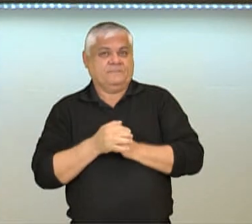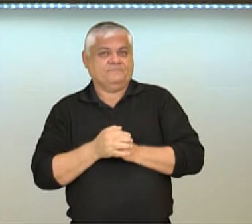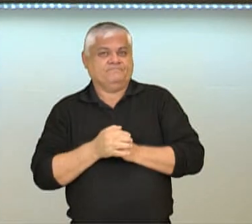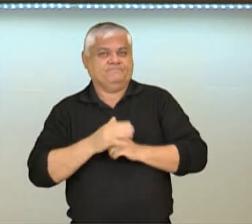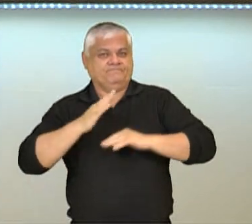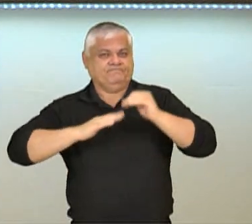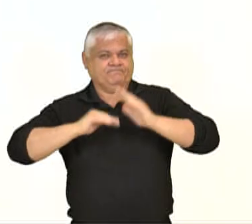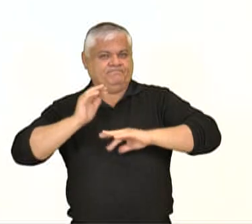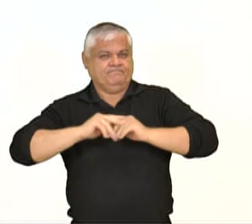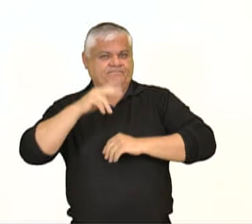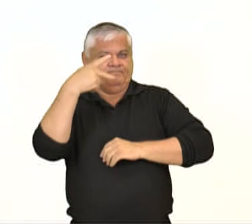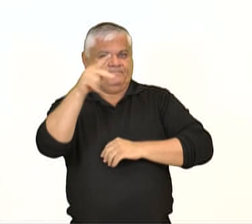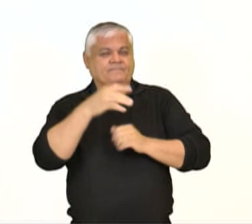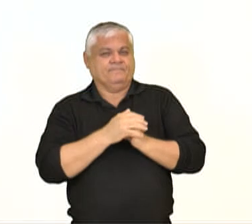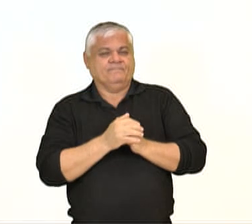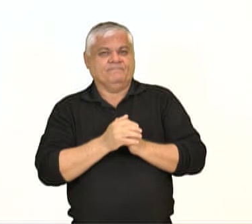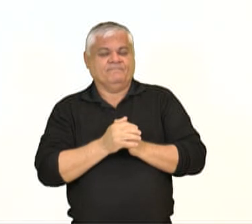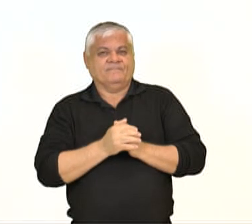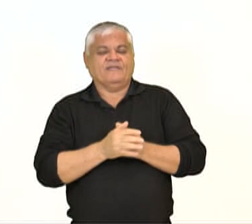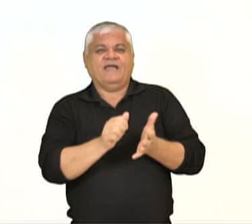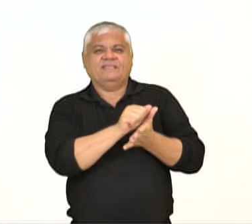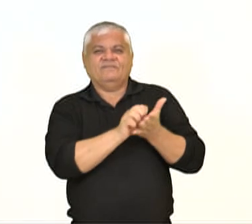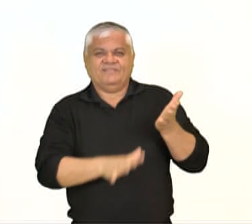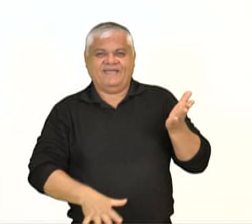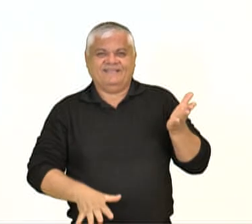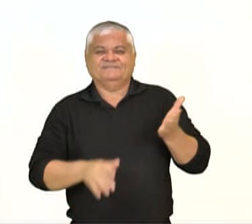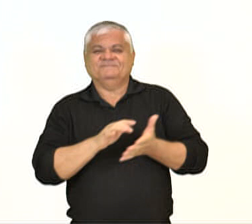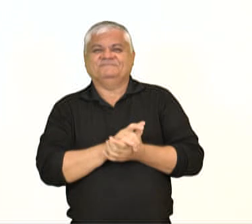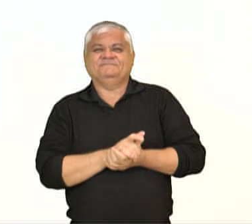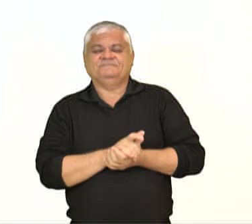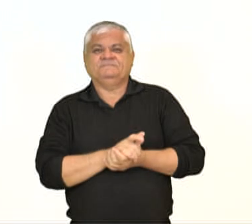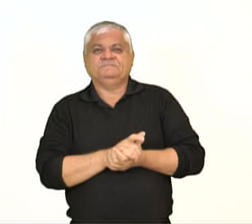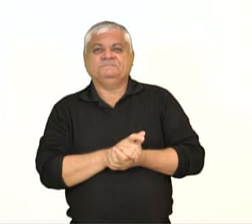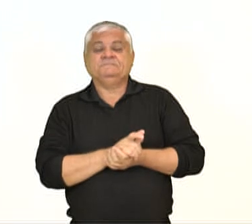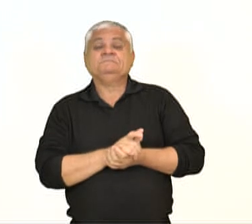um pouquinho? Vem cá, vamos aqui conferir, vamos fazer uma atividade.